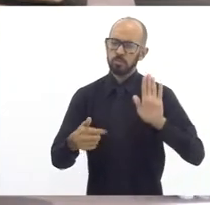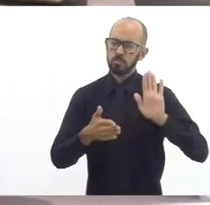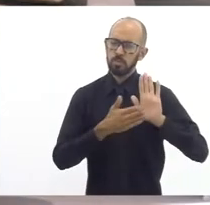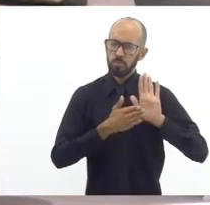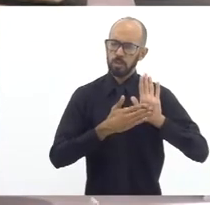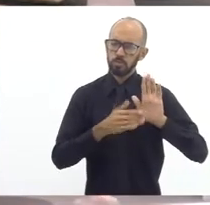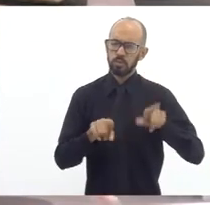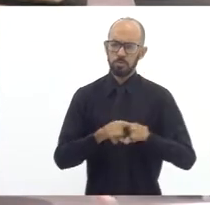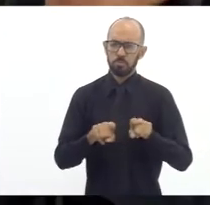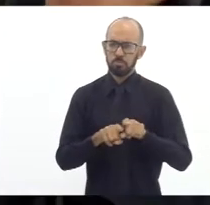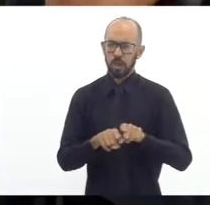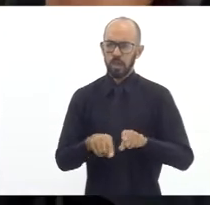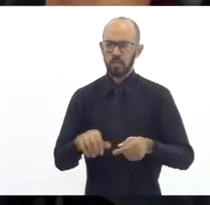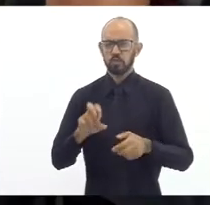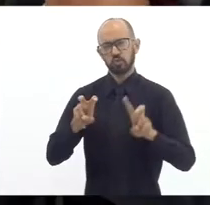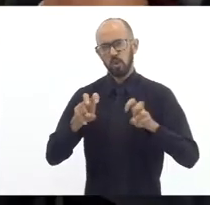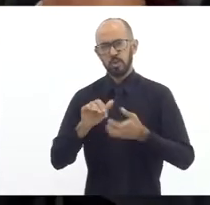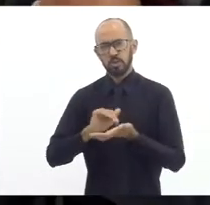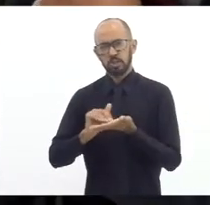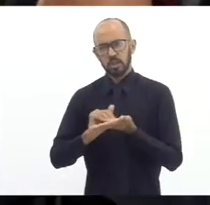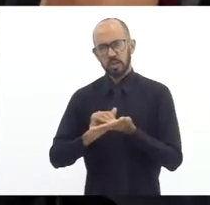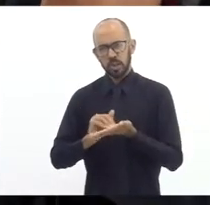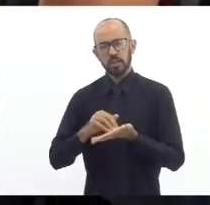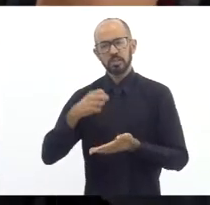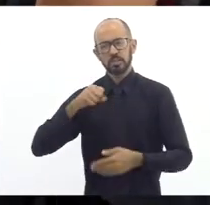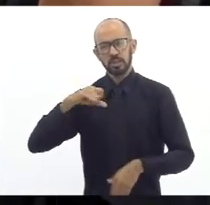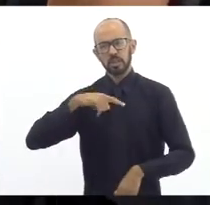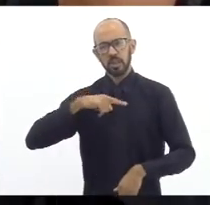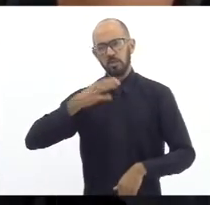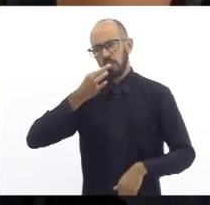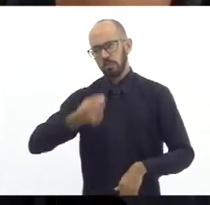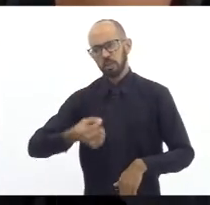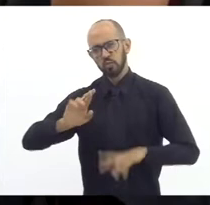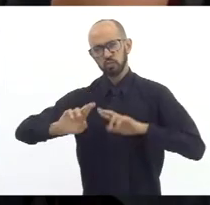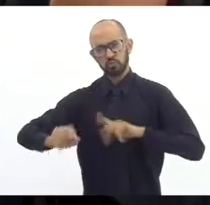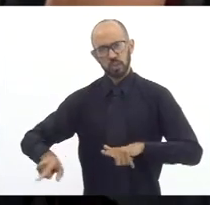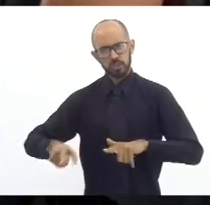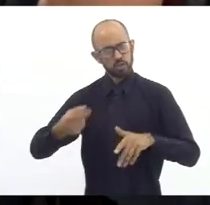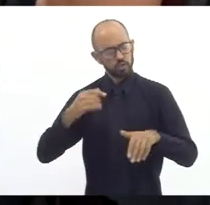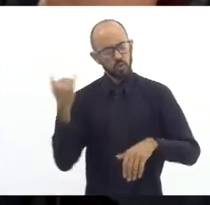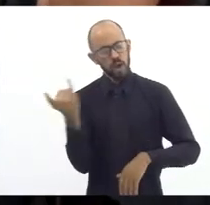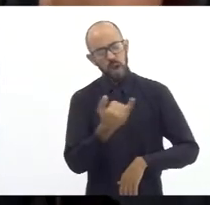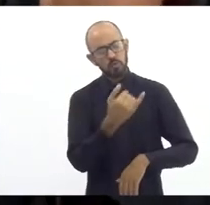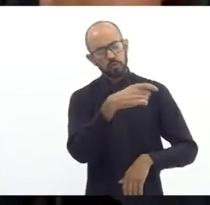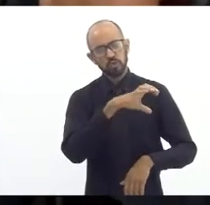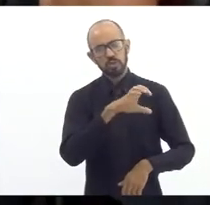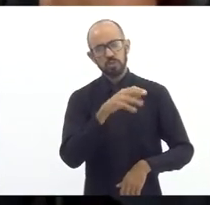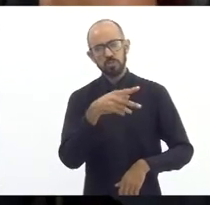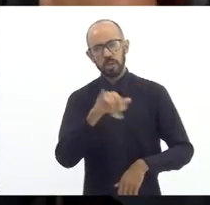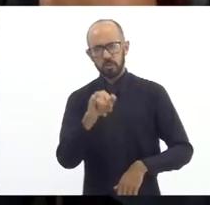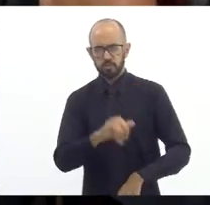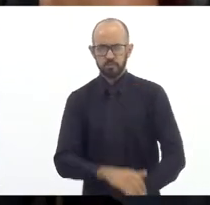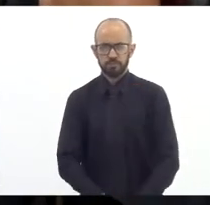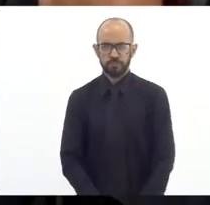em relação à secretaria, a ver se algum posicionamento diverso desse existe e informo aqui a essa